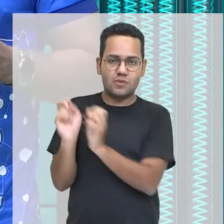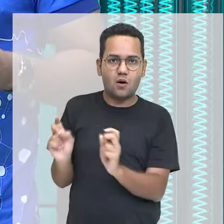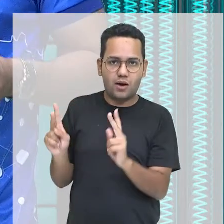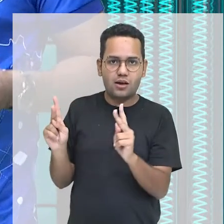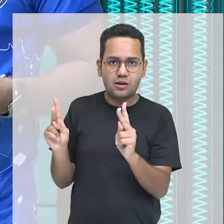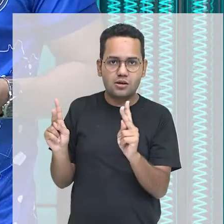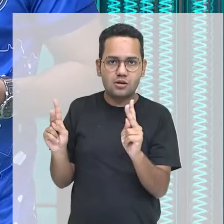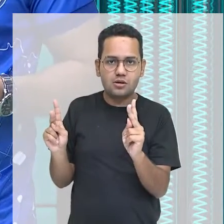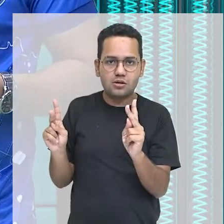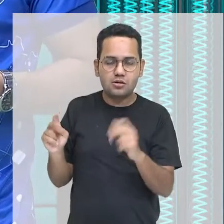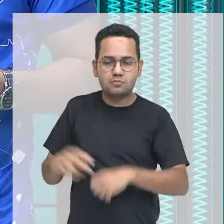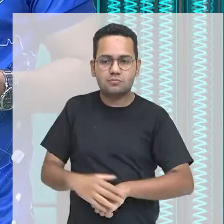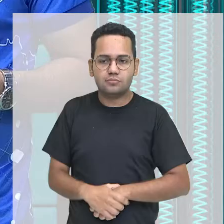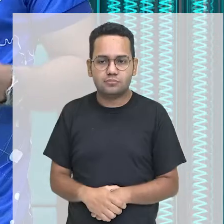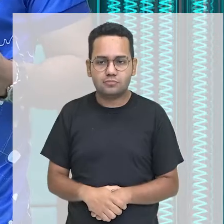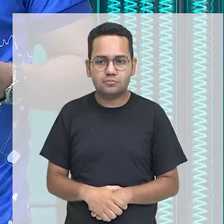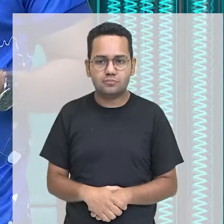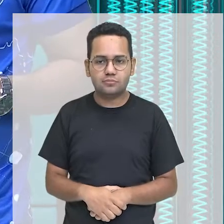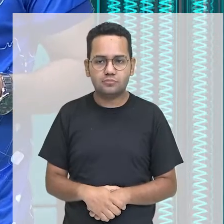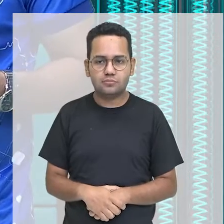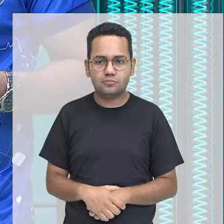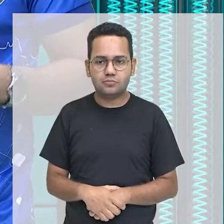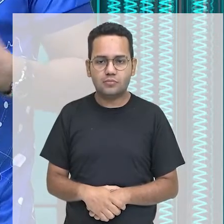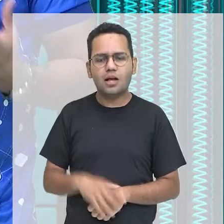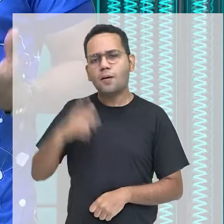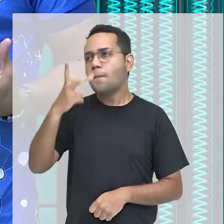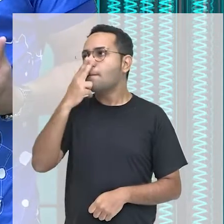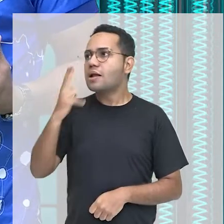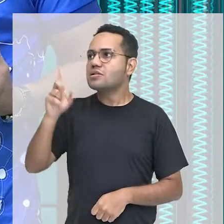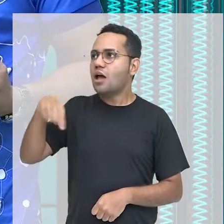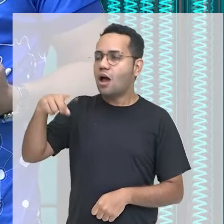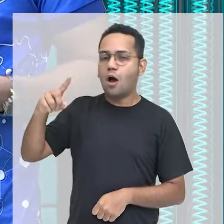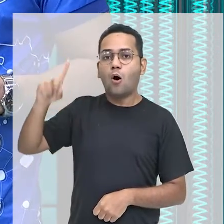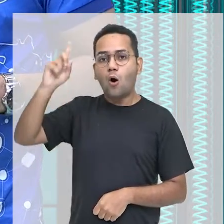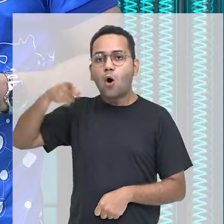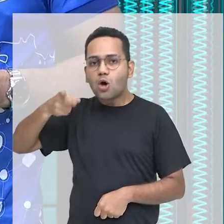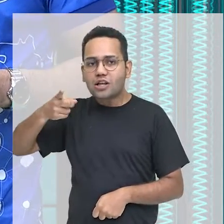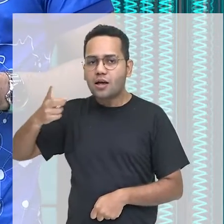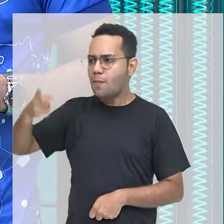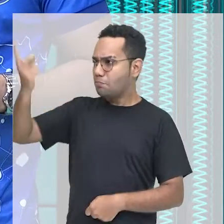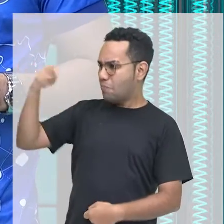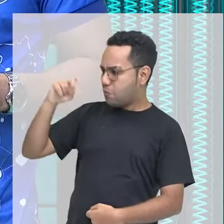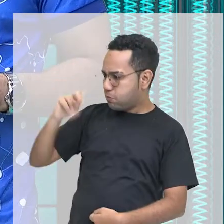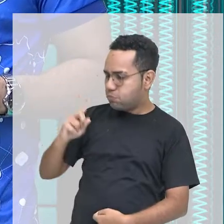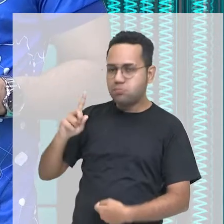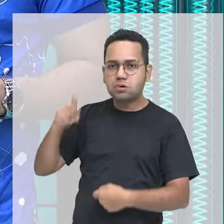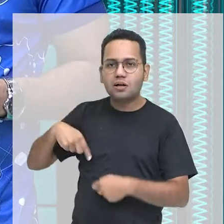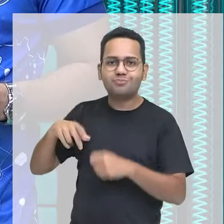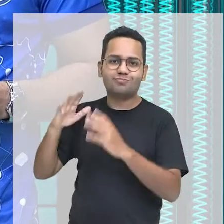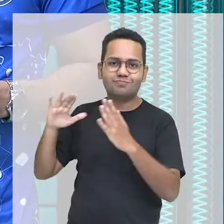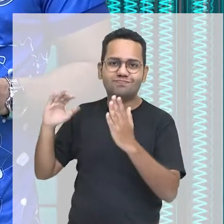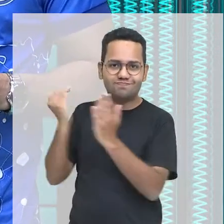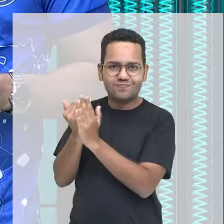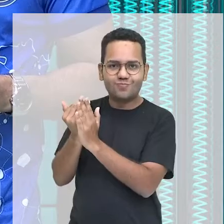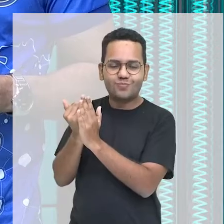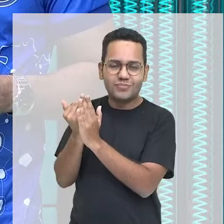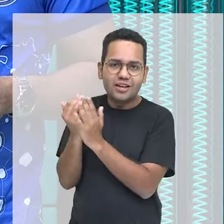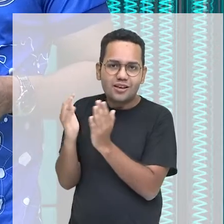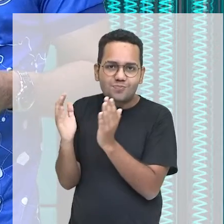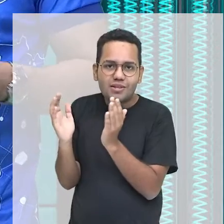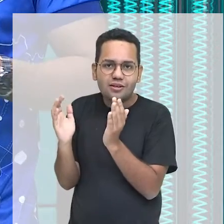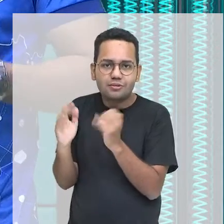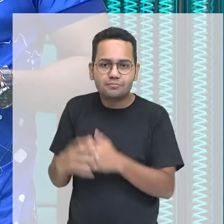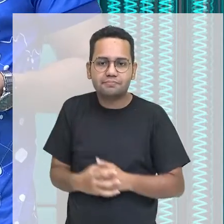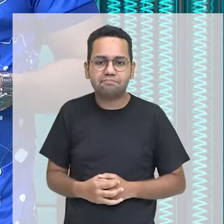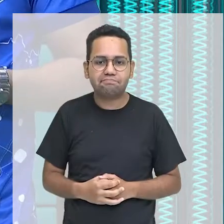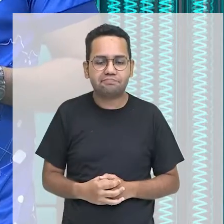uma necessidade mais forte, tá? Por imposição mesmo, não tem muita escolha, tá? E aí ele difere de outro verbo modal que